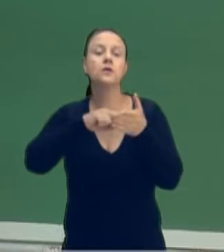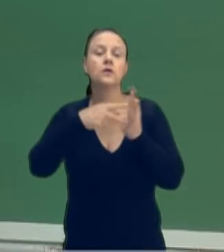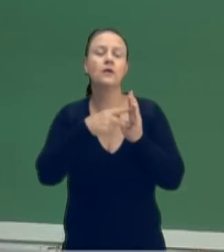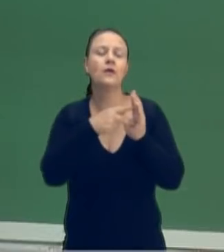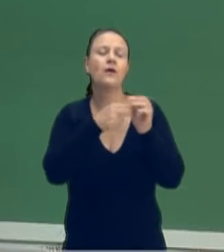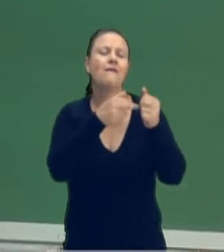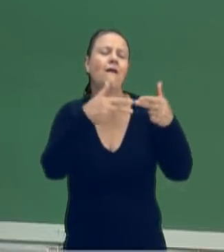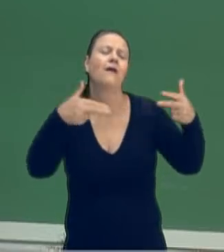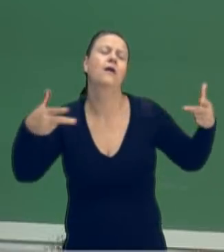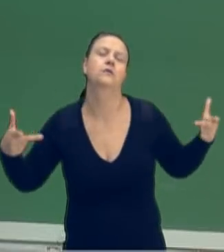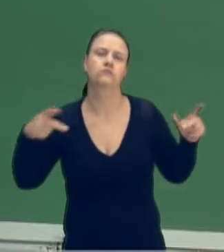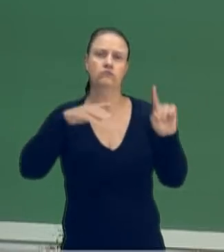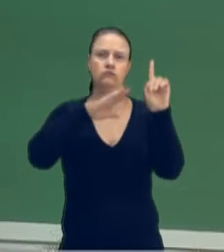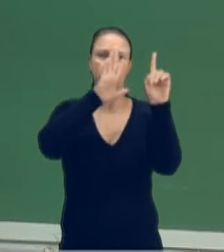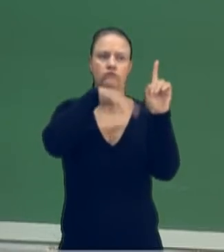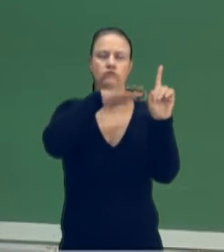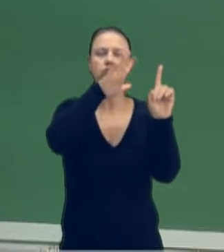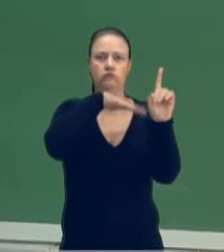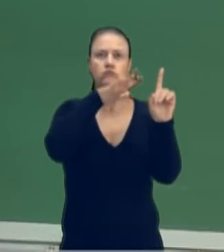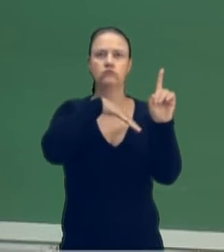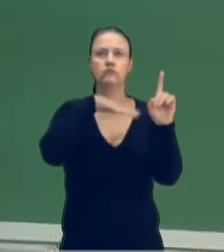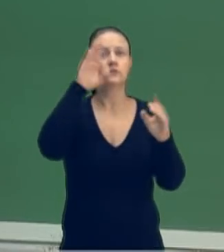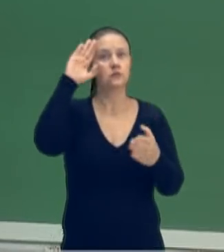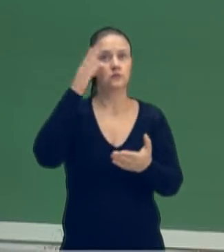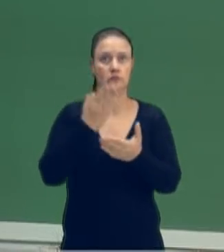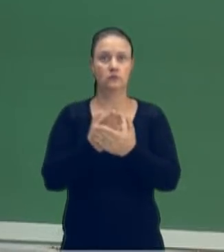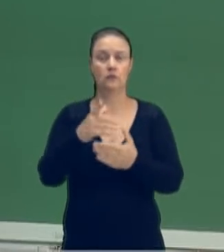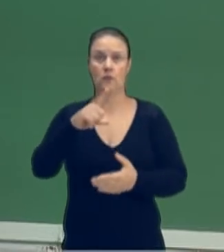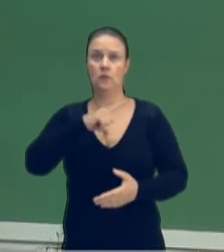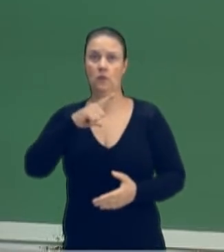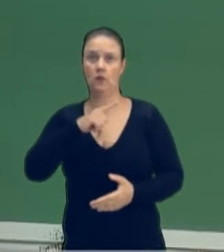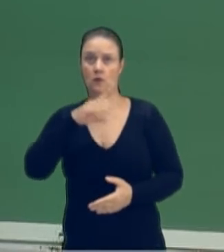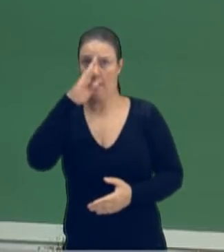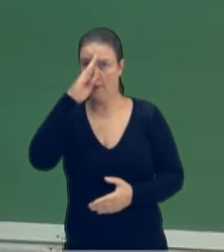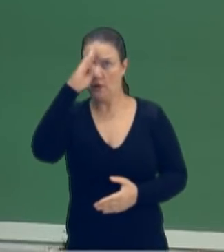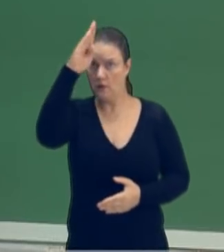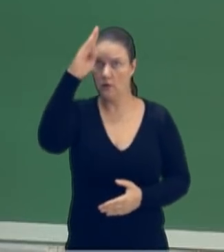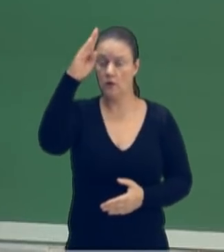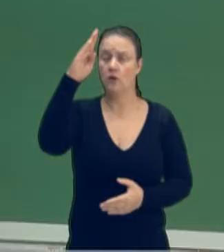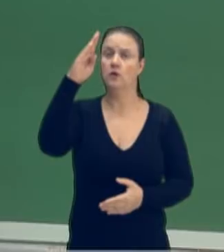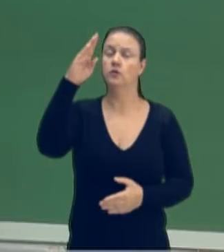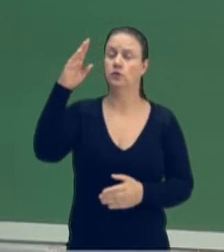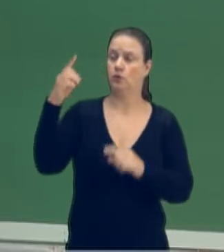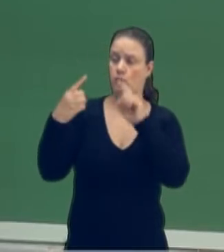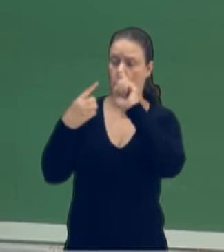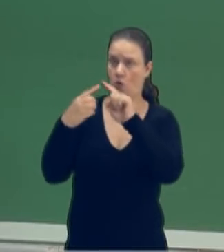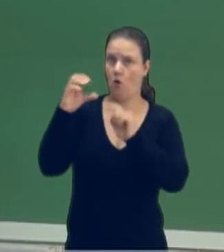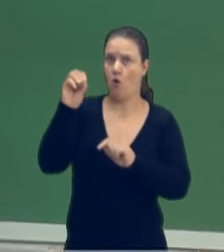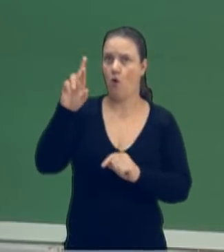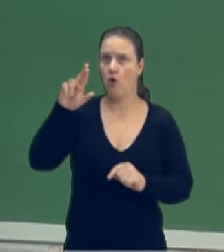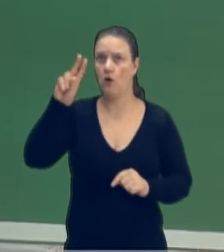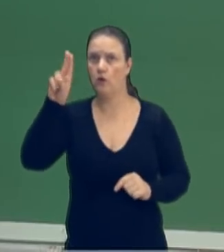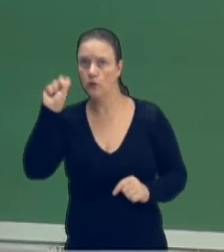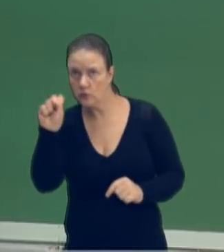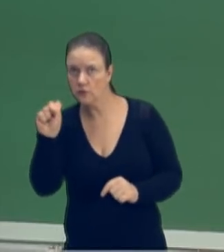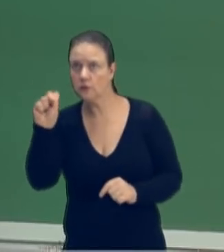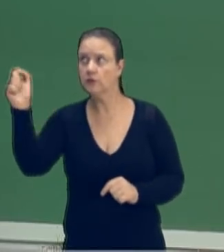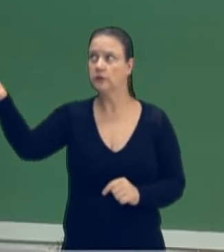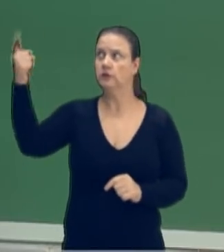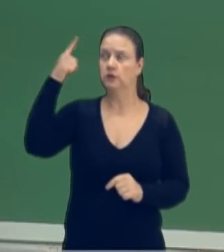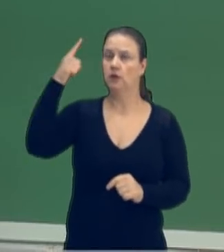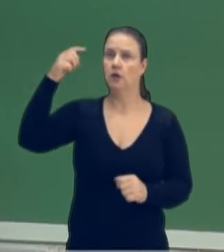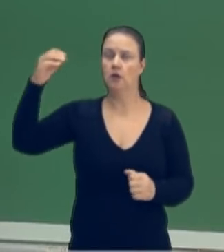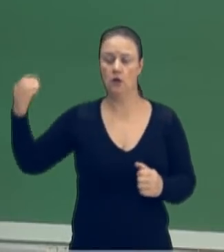é deuses, então acreditava em vários deuses. Tinha alguns deuses principais, como o deus Horus, deus Sol, encarnado